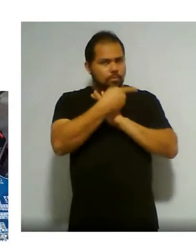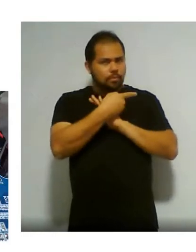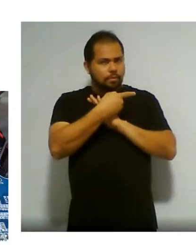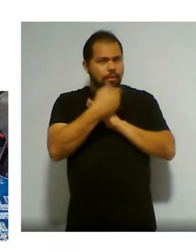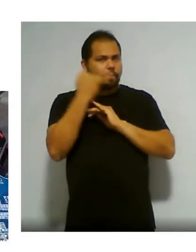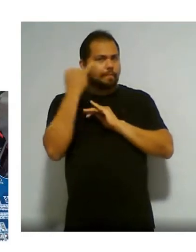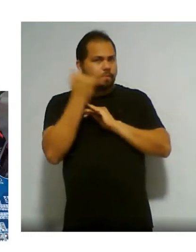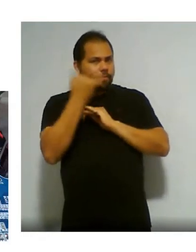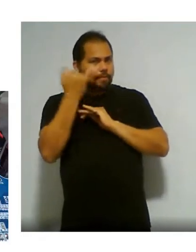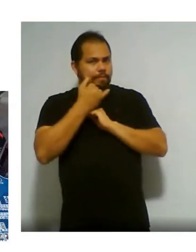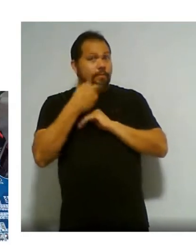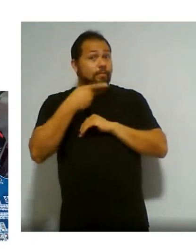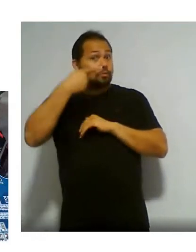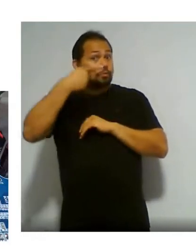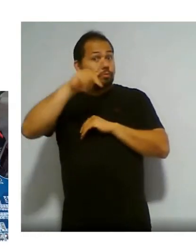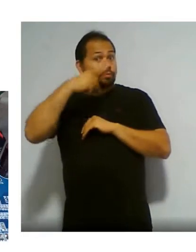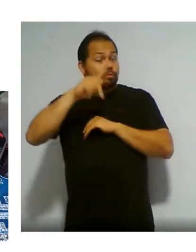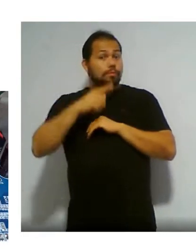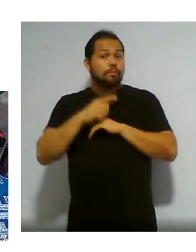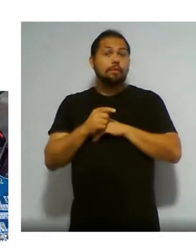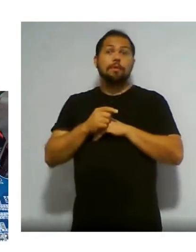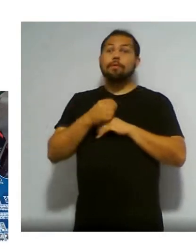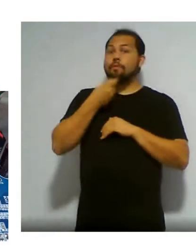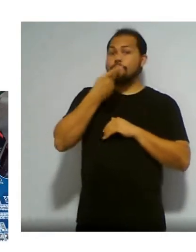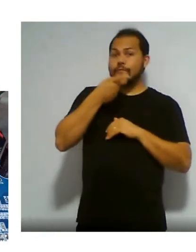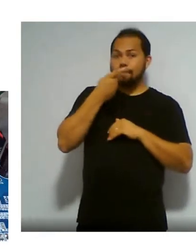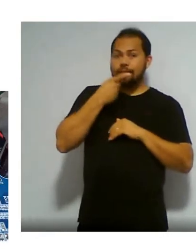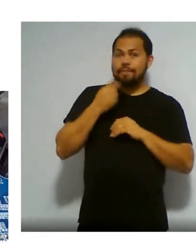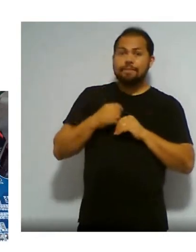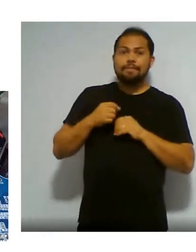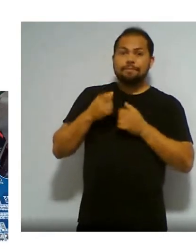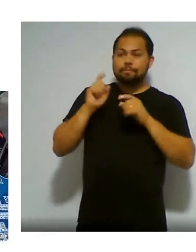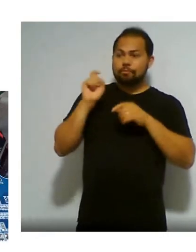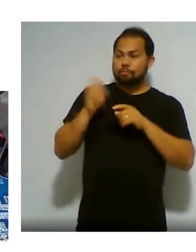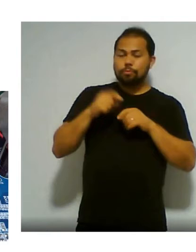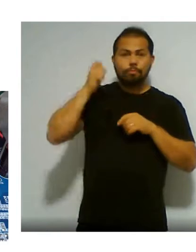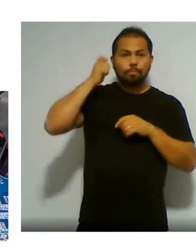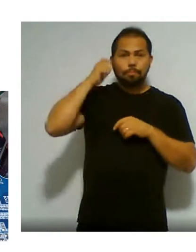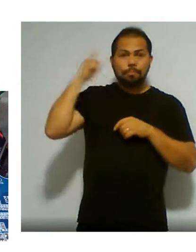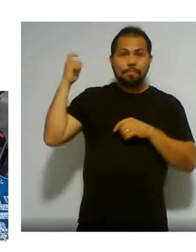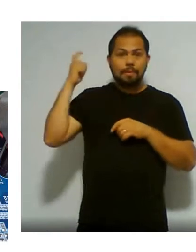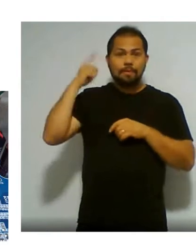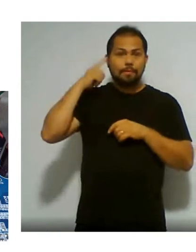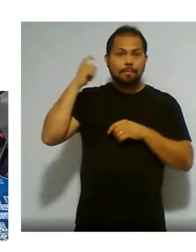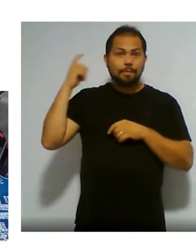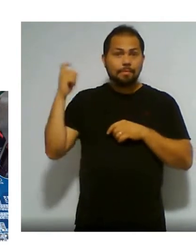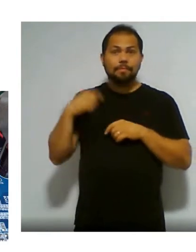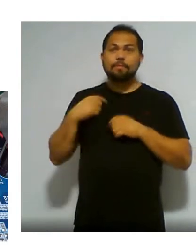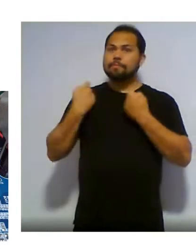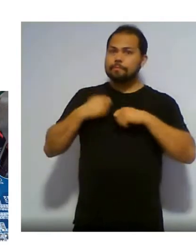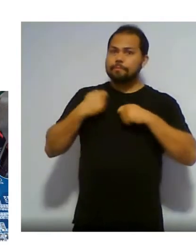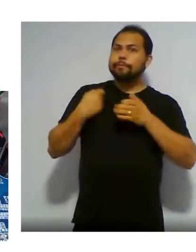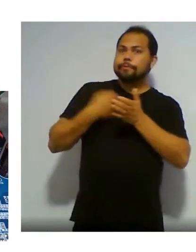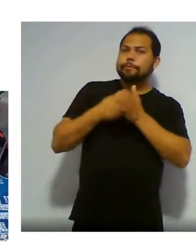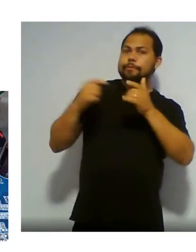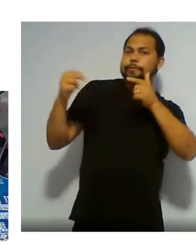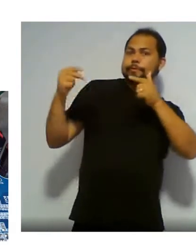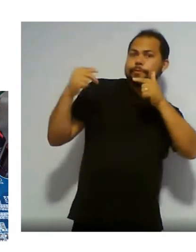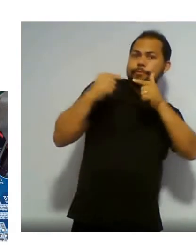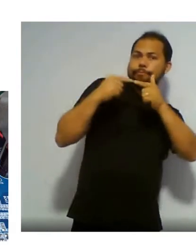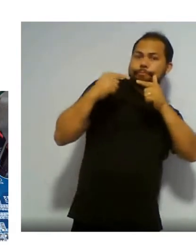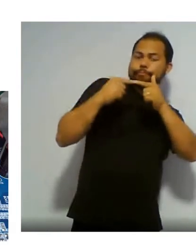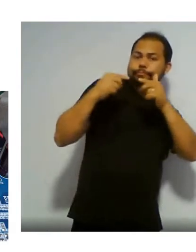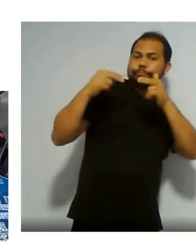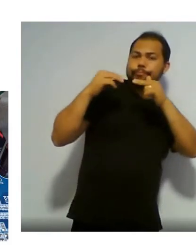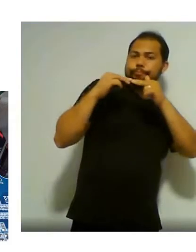seu falante, que vai dar o beep, aquele barulho quando você liga o computador dizendo que está tudo ok, você vai ter que ligar aqui. O seu botão liga e